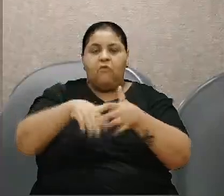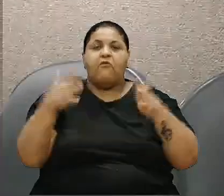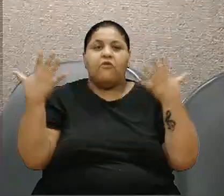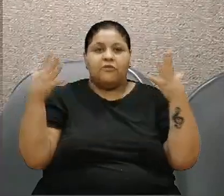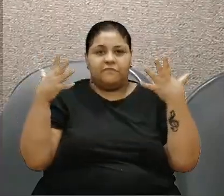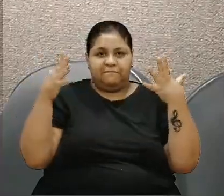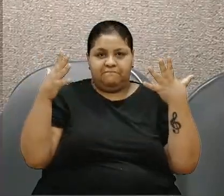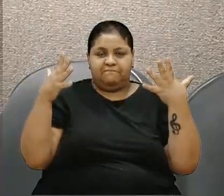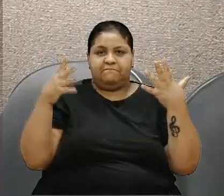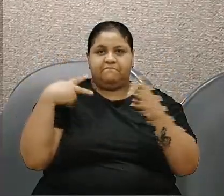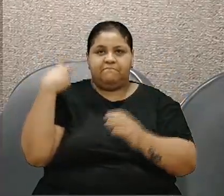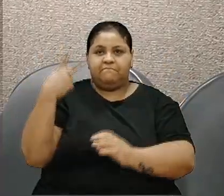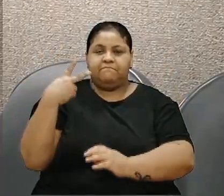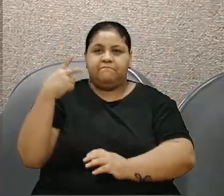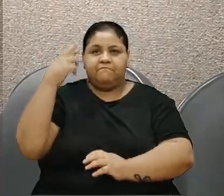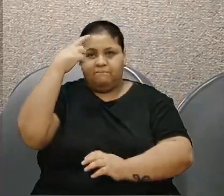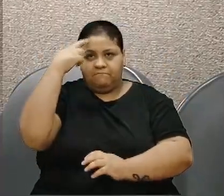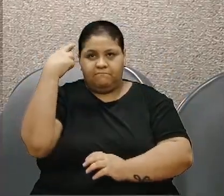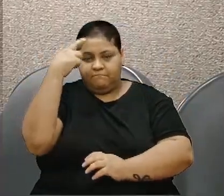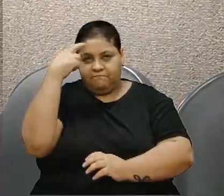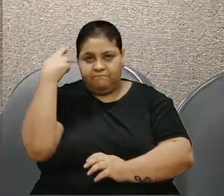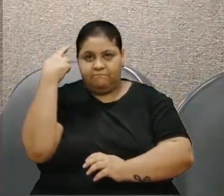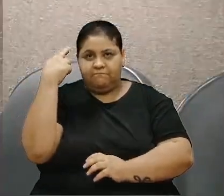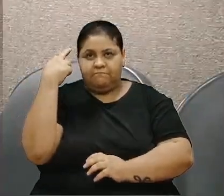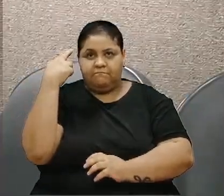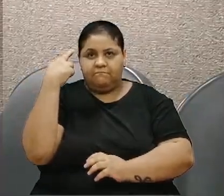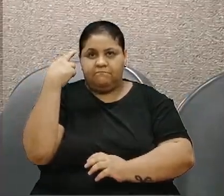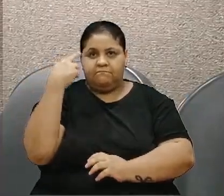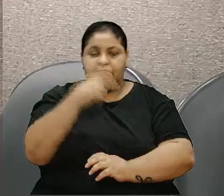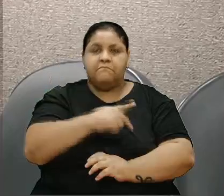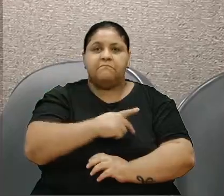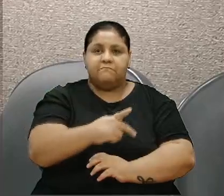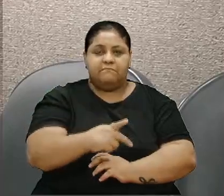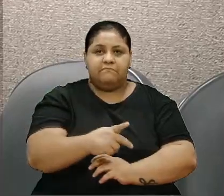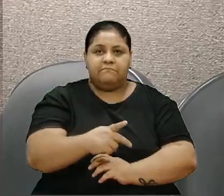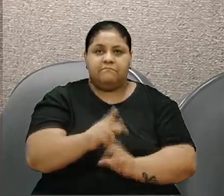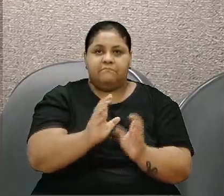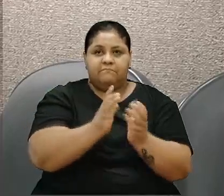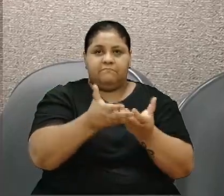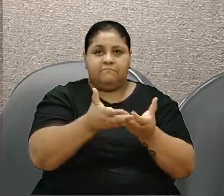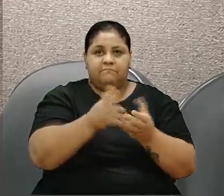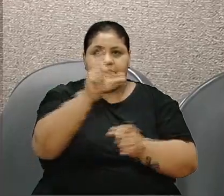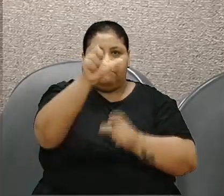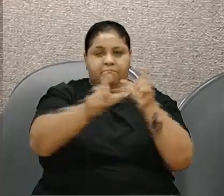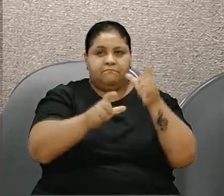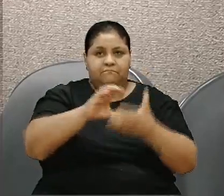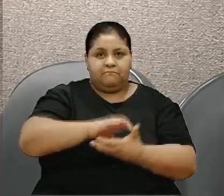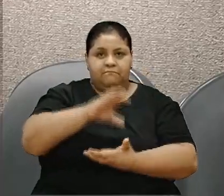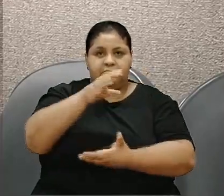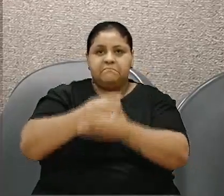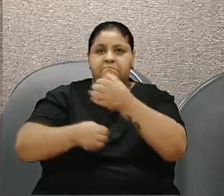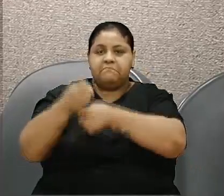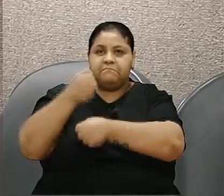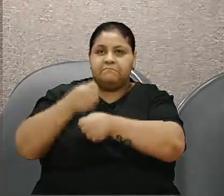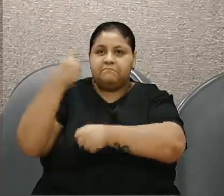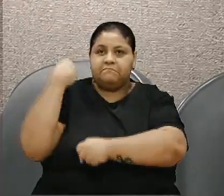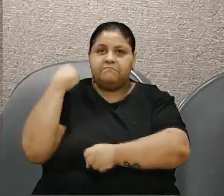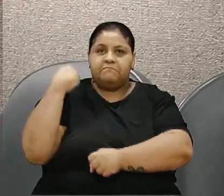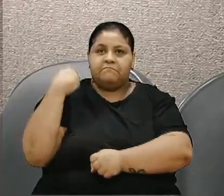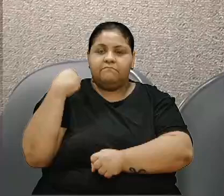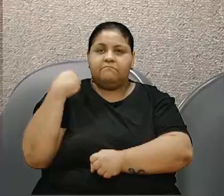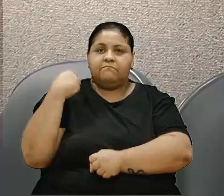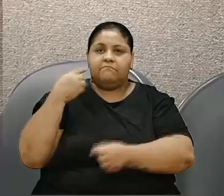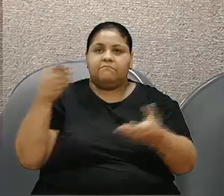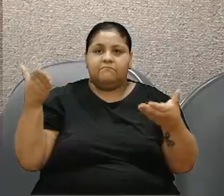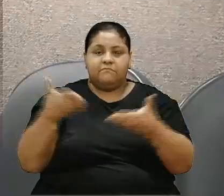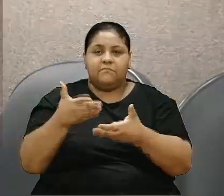congratulações. O vereador Rafael Bueno, que inclusive era o presidente da Comissão da Pessoa Idosa no ano passado, ele